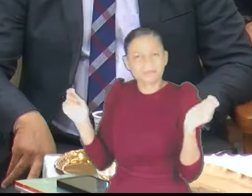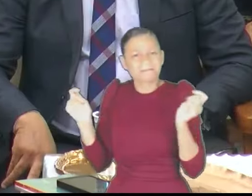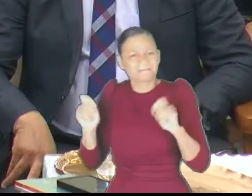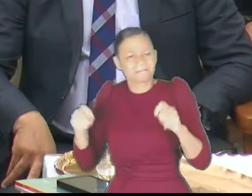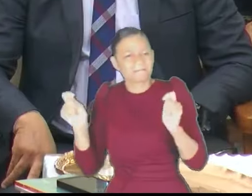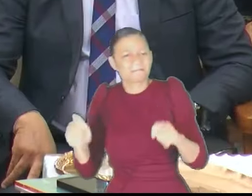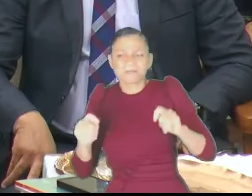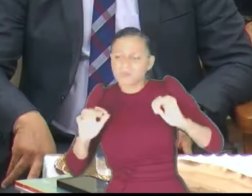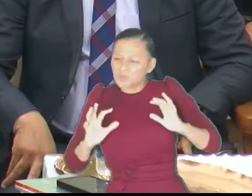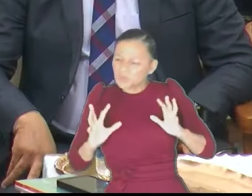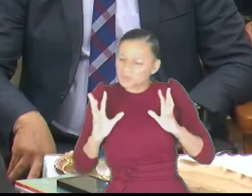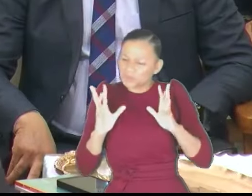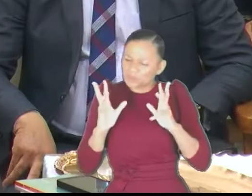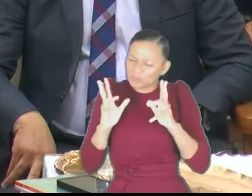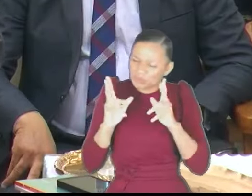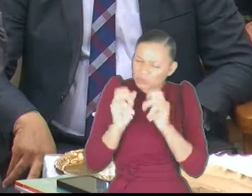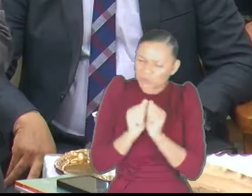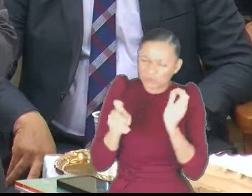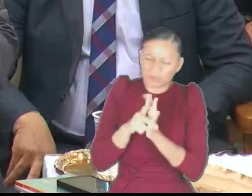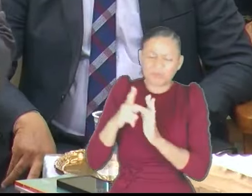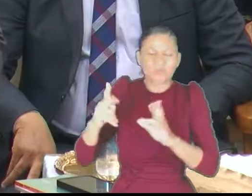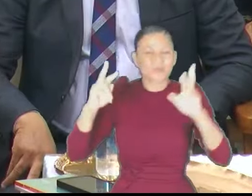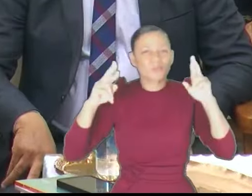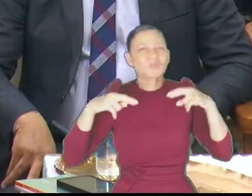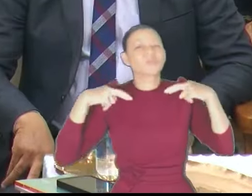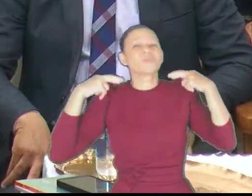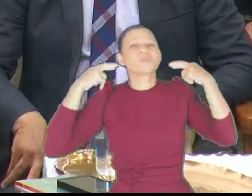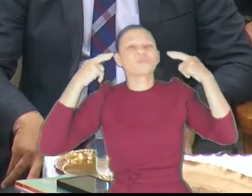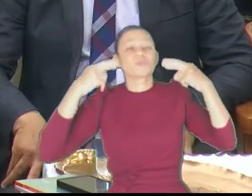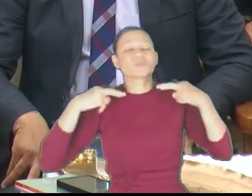prover o teu cordeiro.